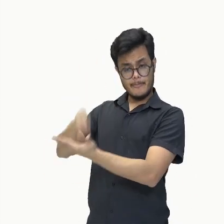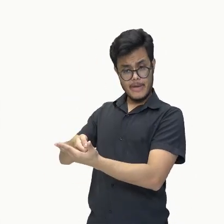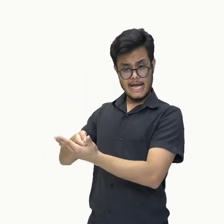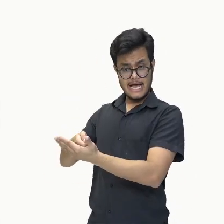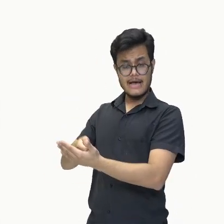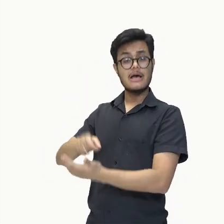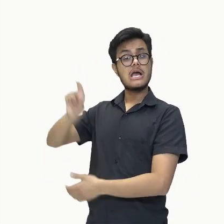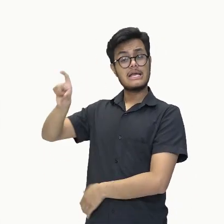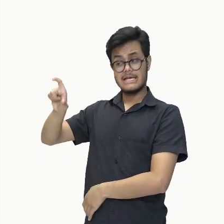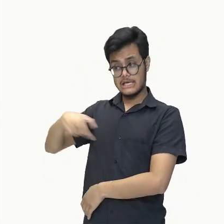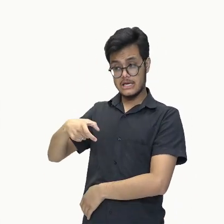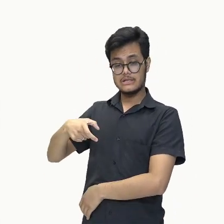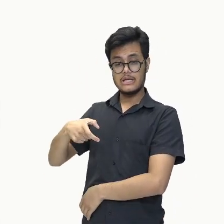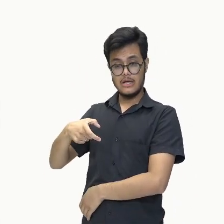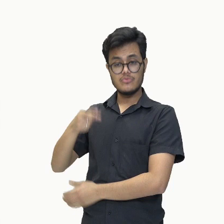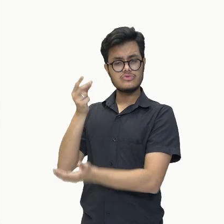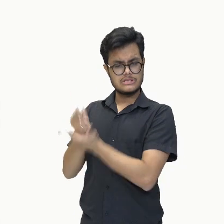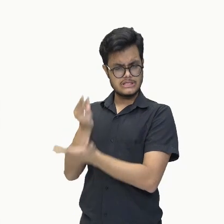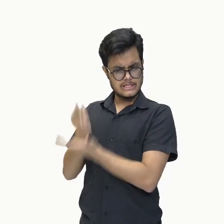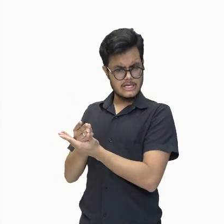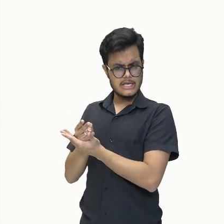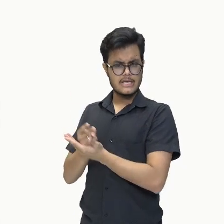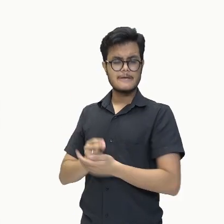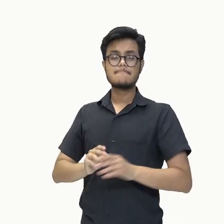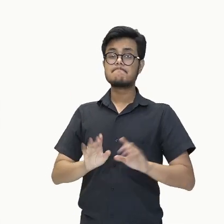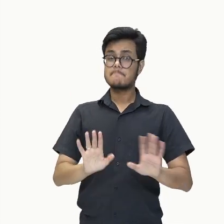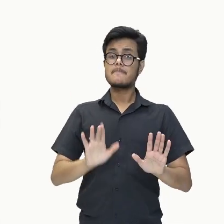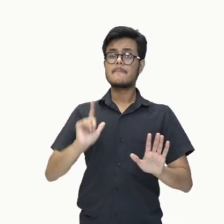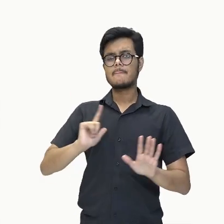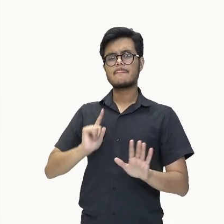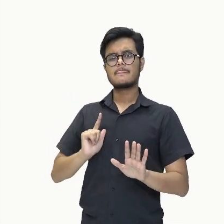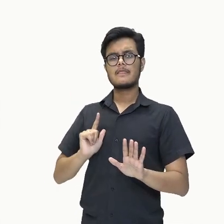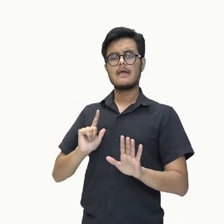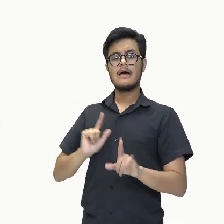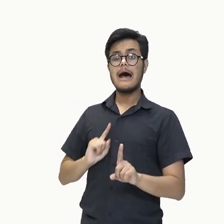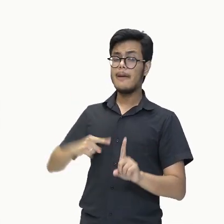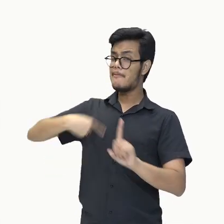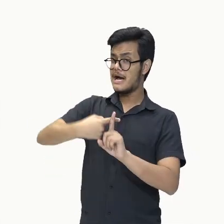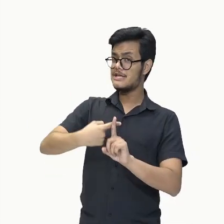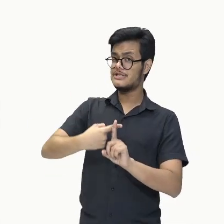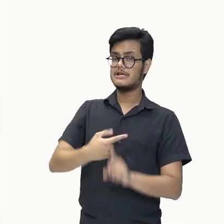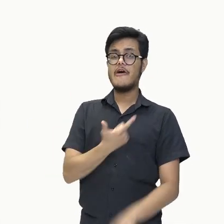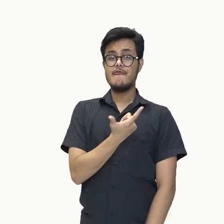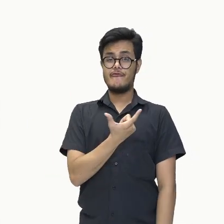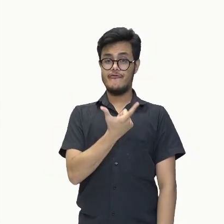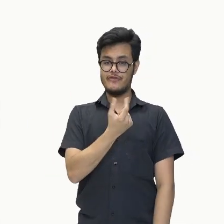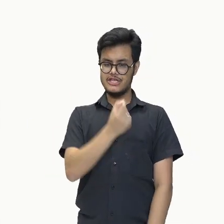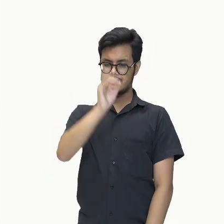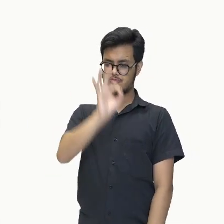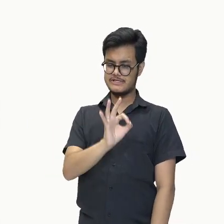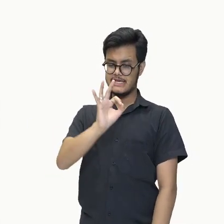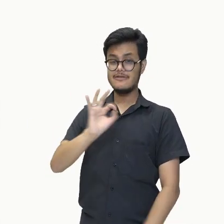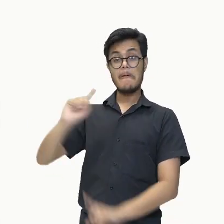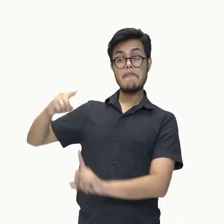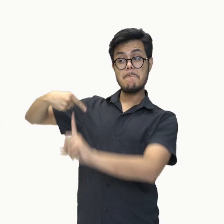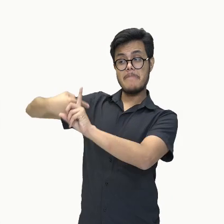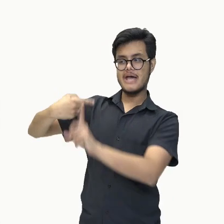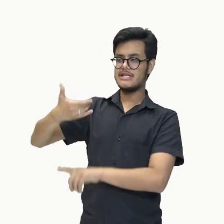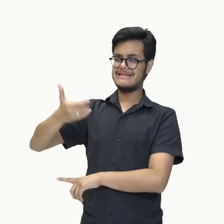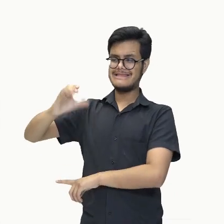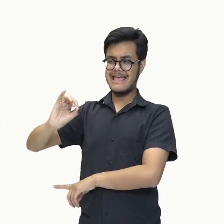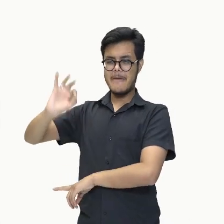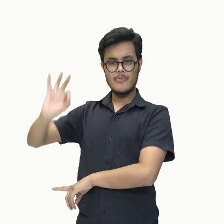cartão fidelidade na loja têm direito a um desconto adicional de 10% sobre o valor total de suas